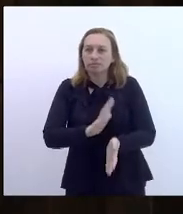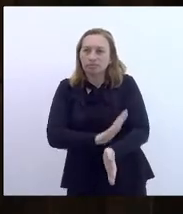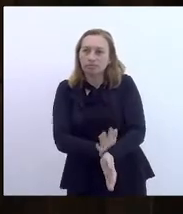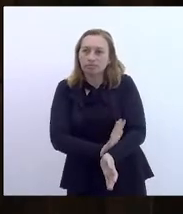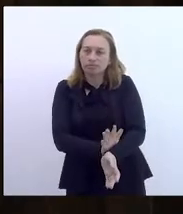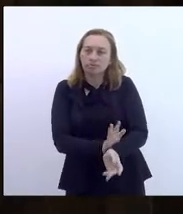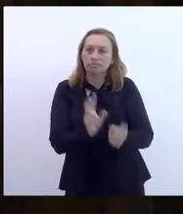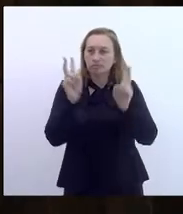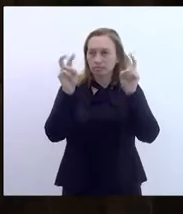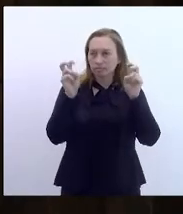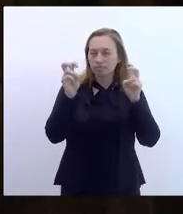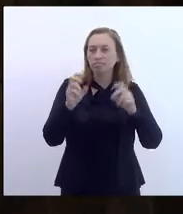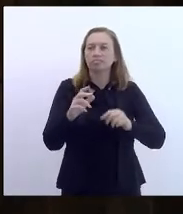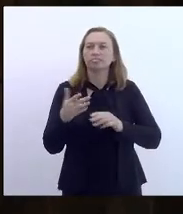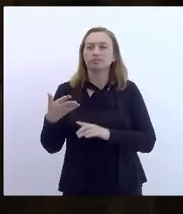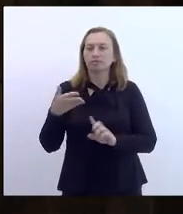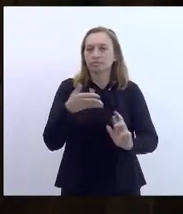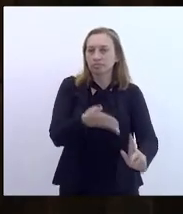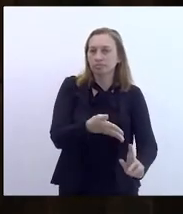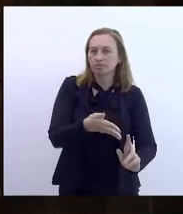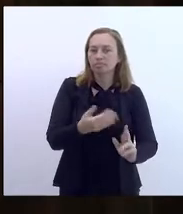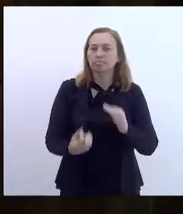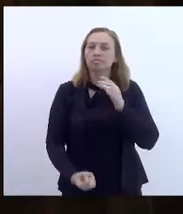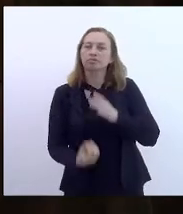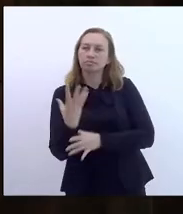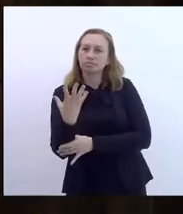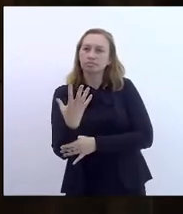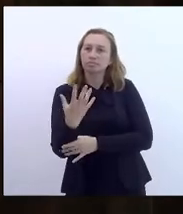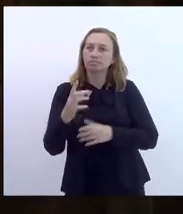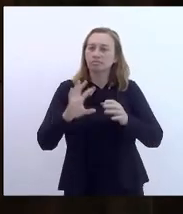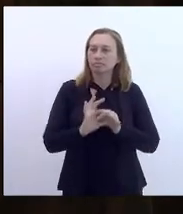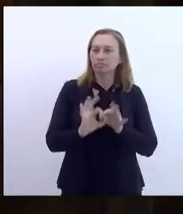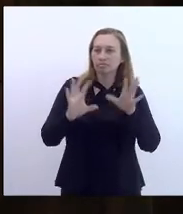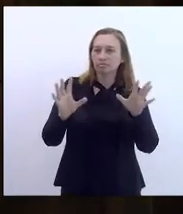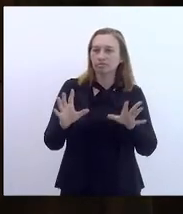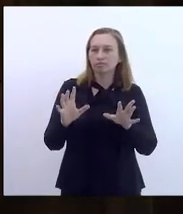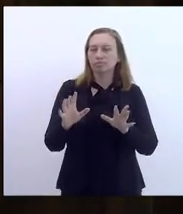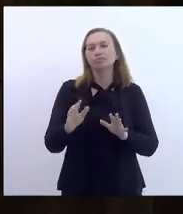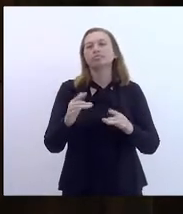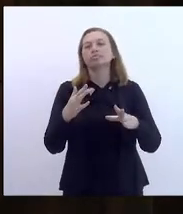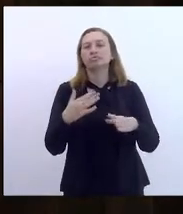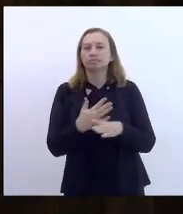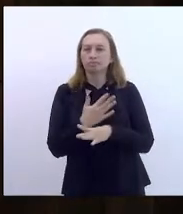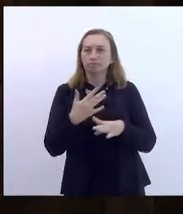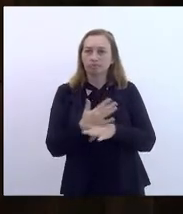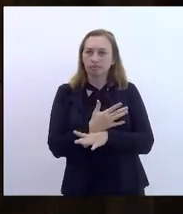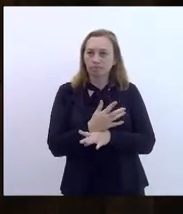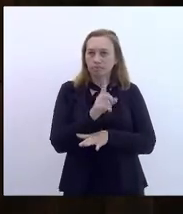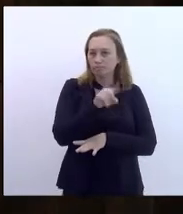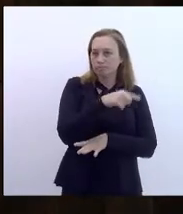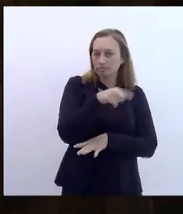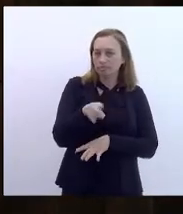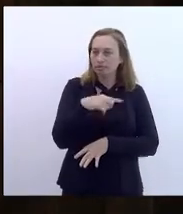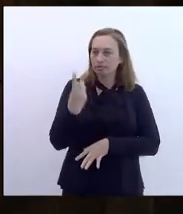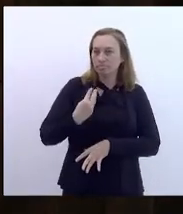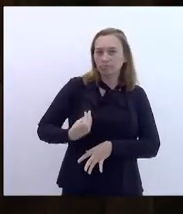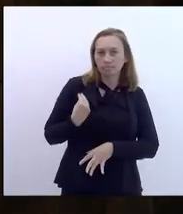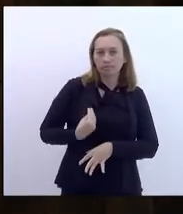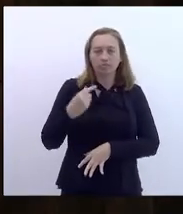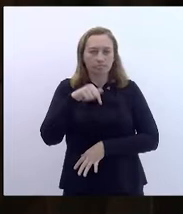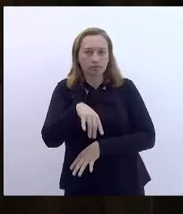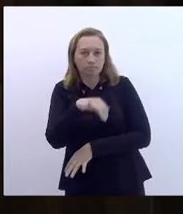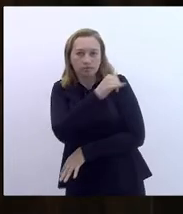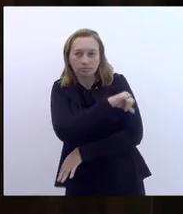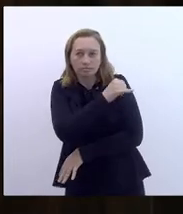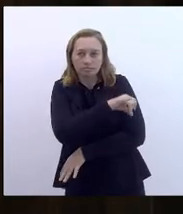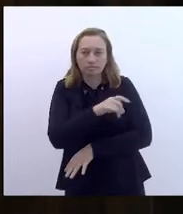sobre as questões referentes à produção neoliberal da cidade excludente que é isso que a gente vive aqui no Rio de Janeiro